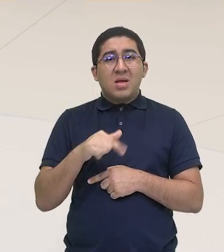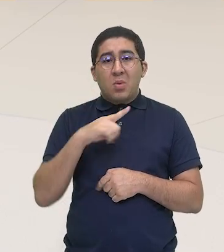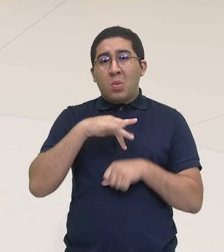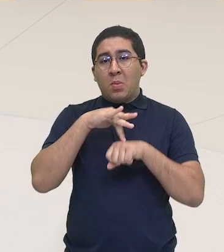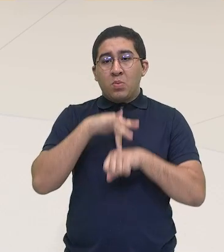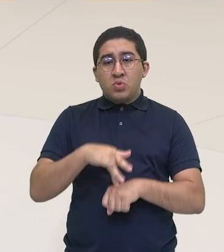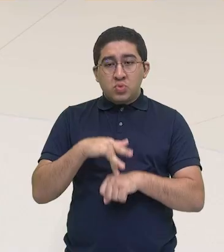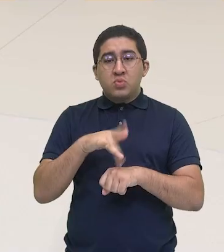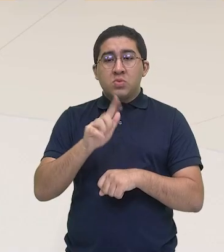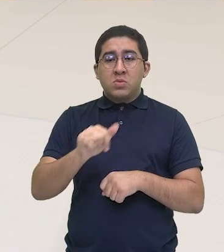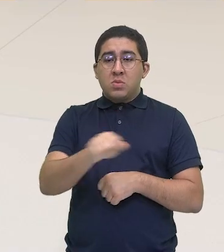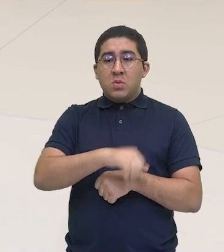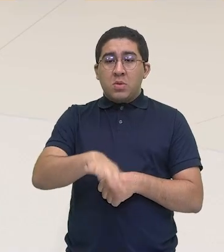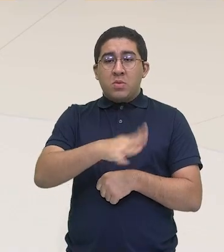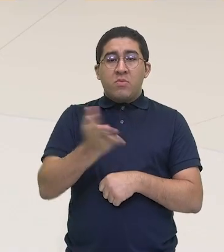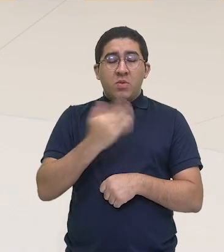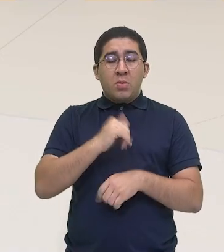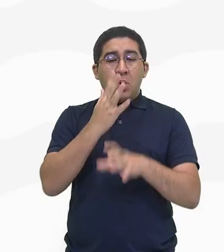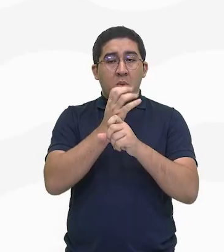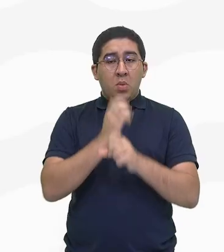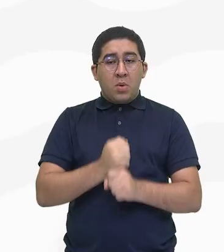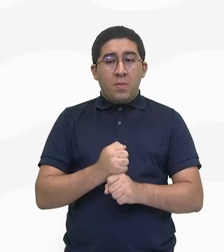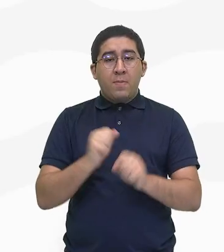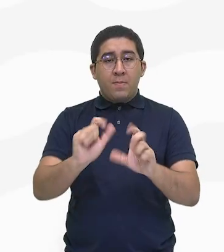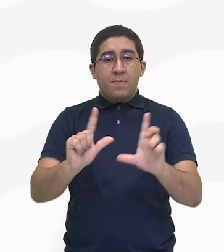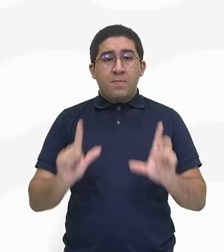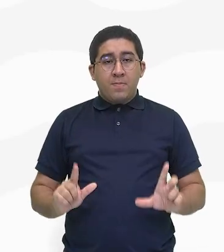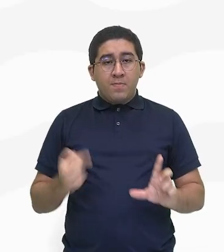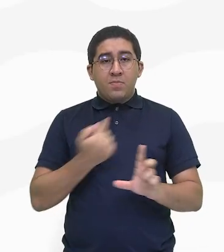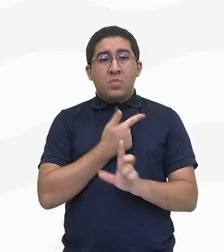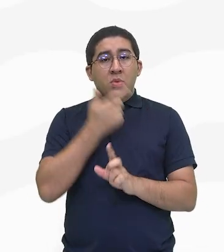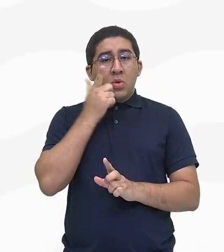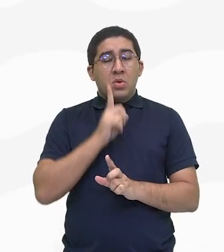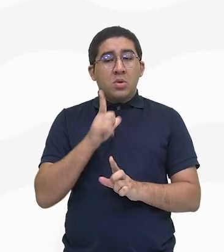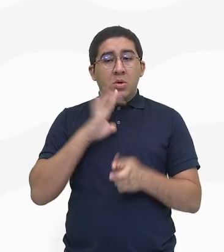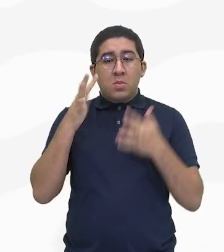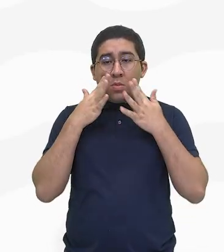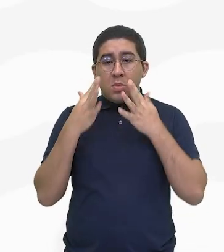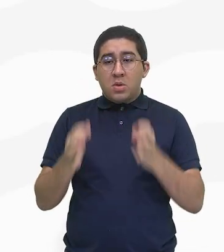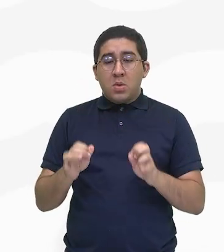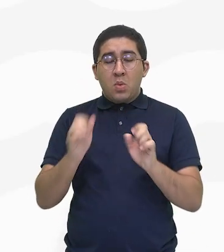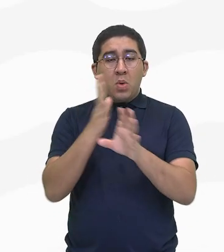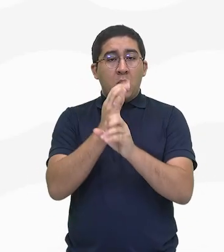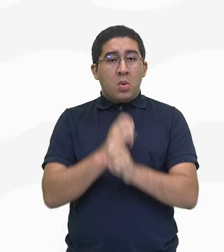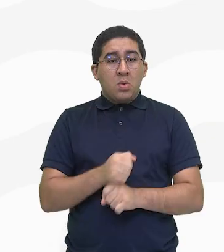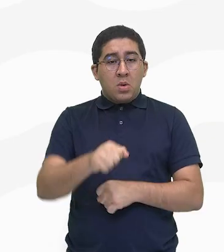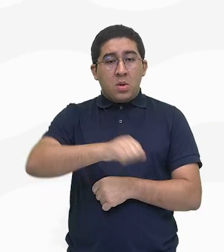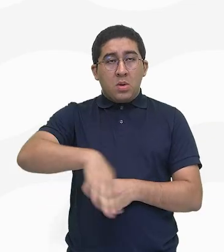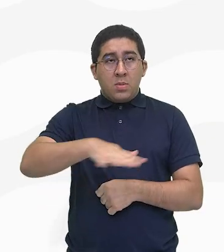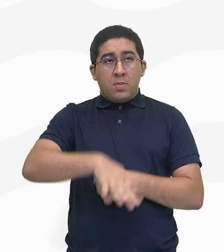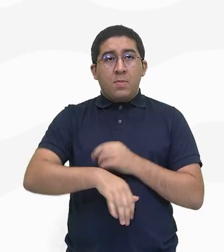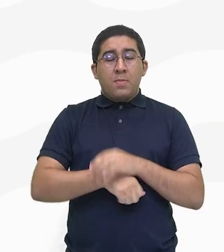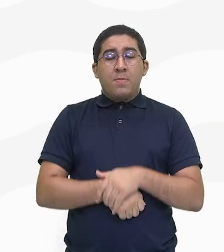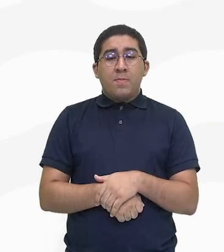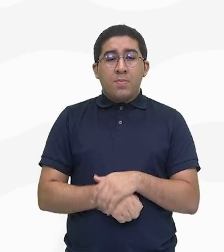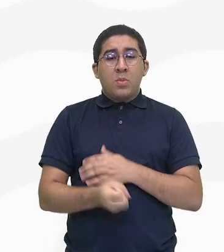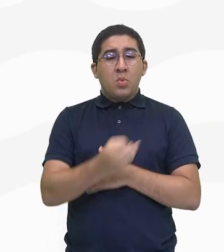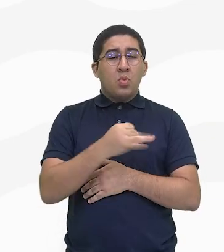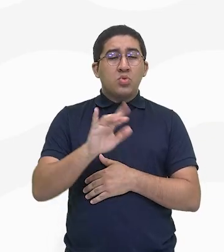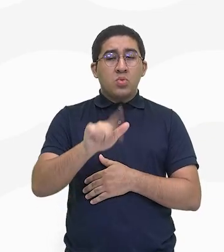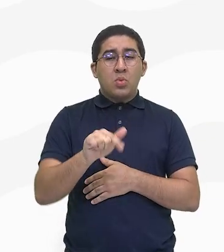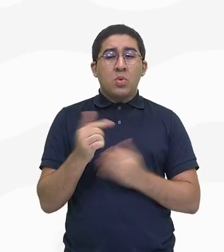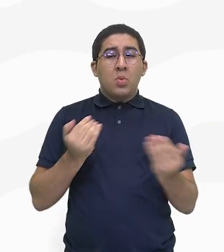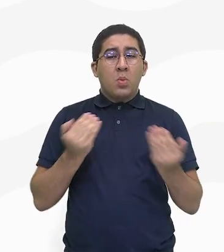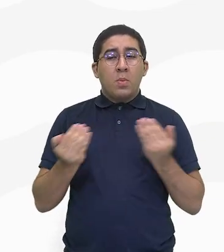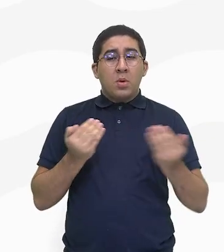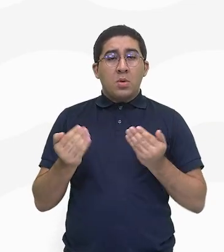desmatada. Vamos então ao cálculo? Vamos à nossa cartela para que a gente possa acompanhar, então, essa área desmatada. Quanto que foi